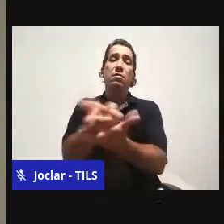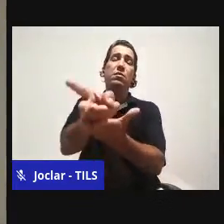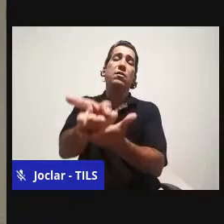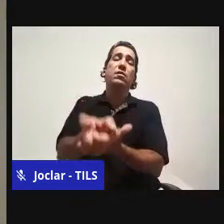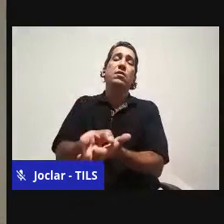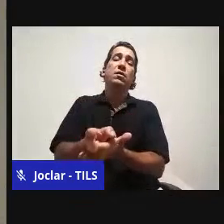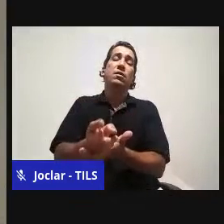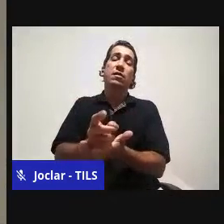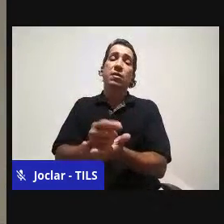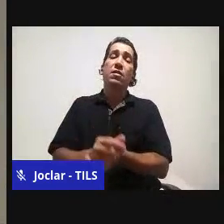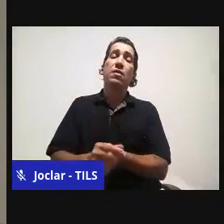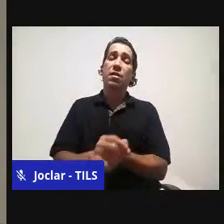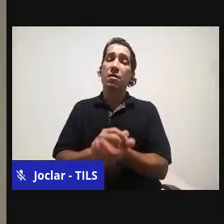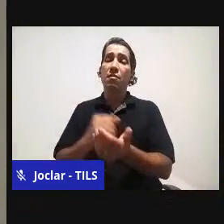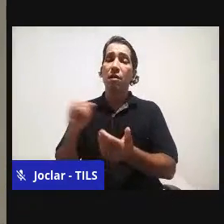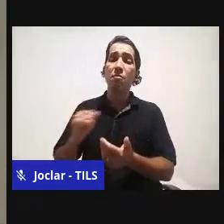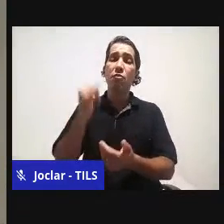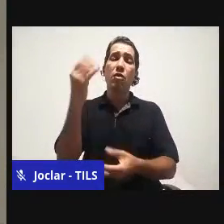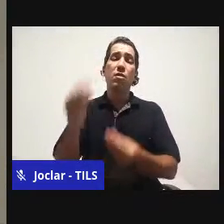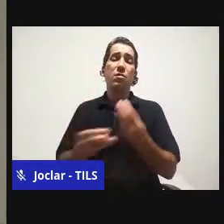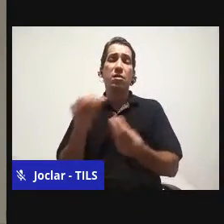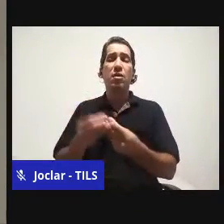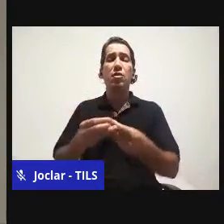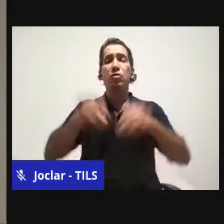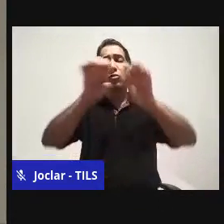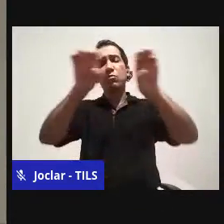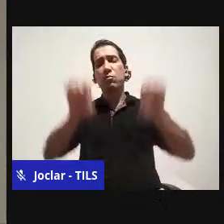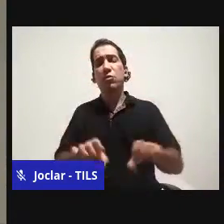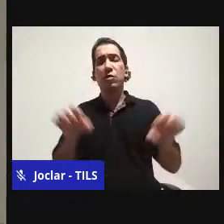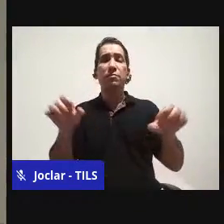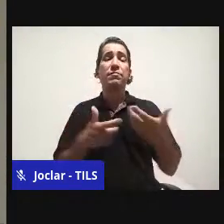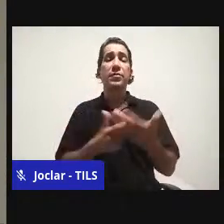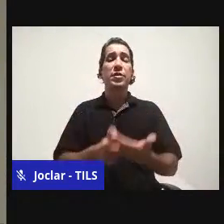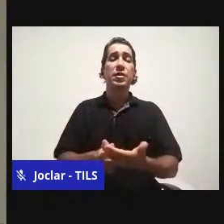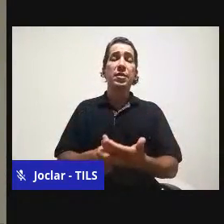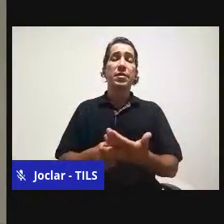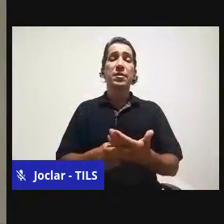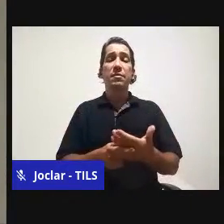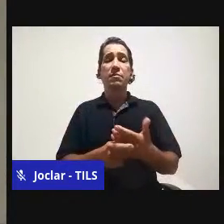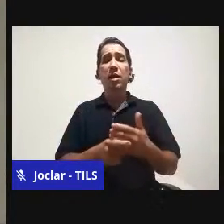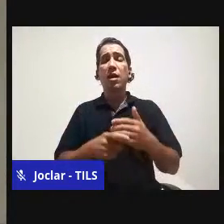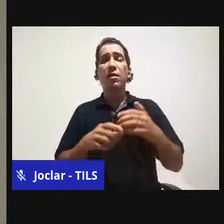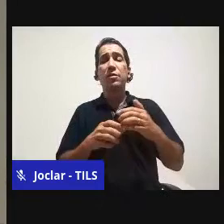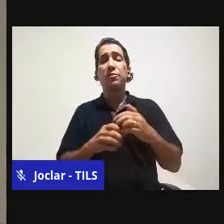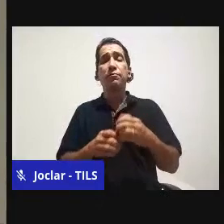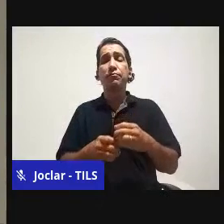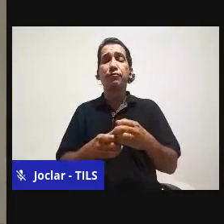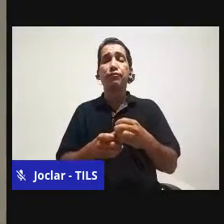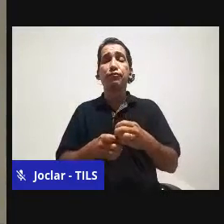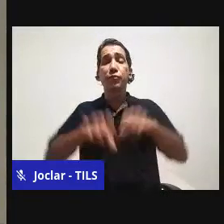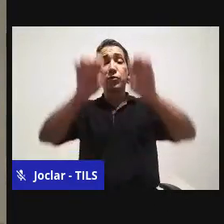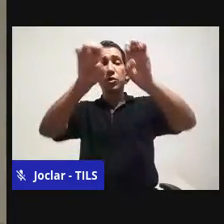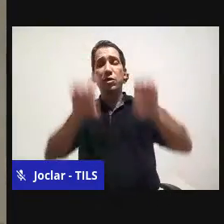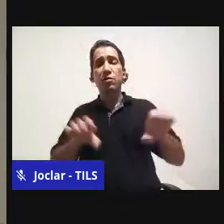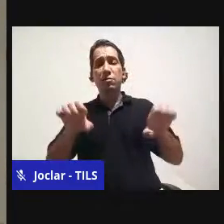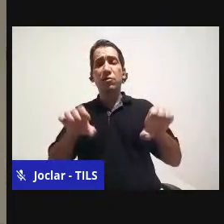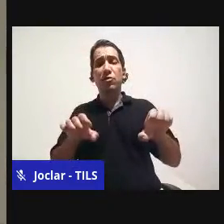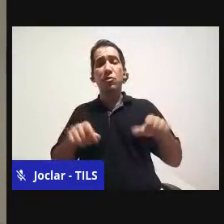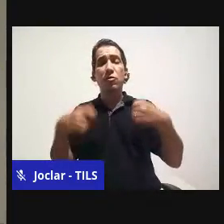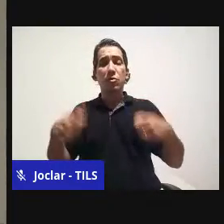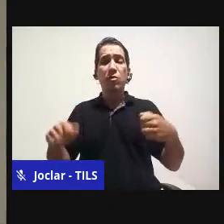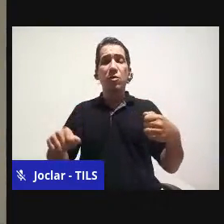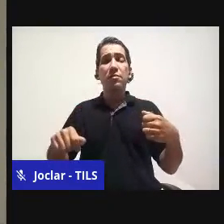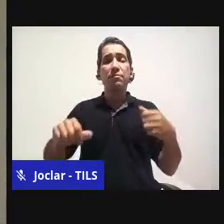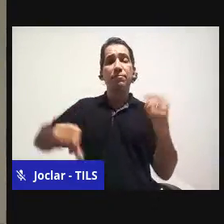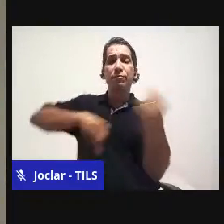os processos organizacionais sejam digitalizados. Mas, além disso, não só os processos, mas